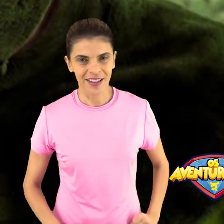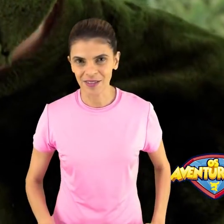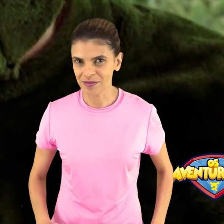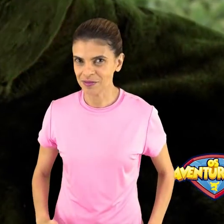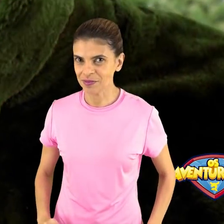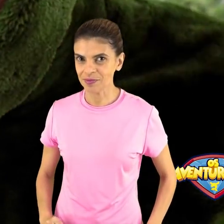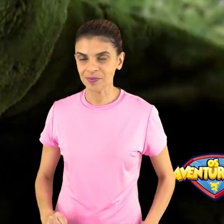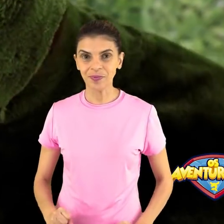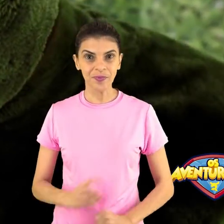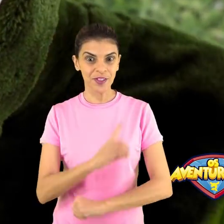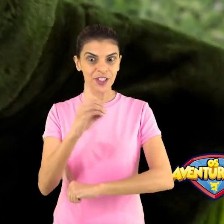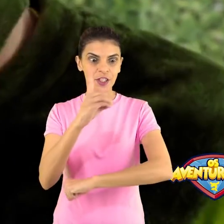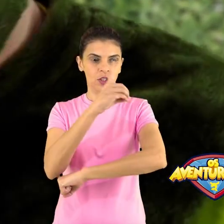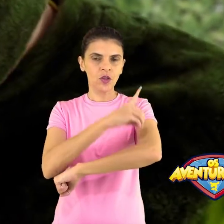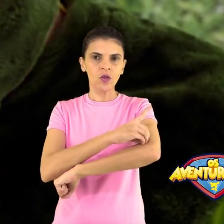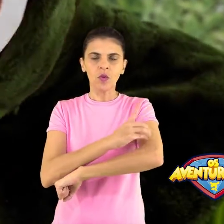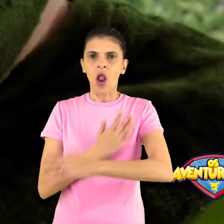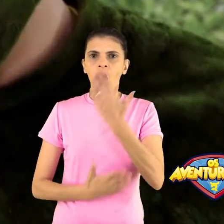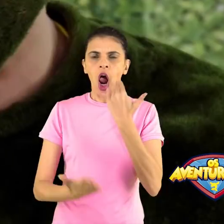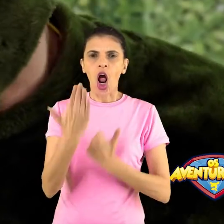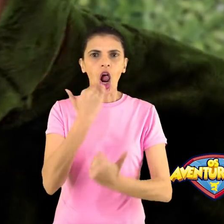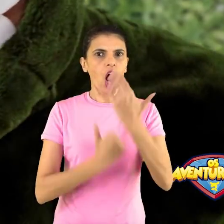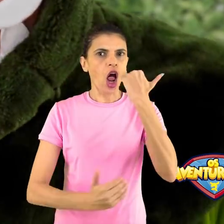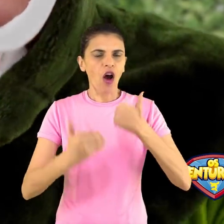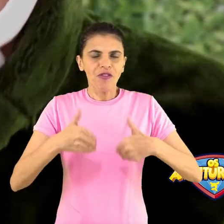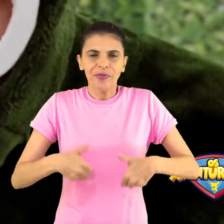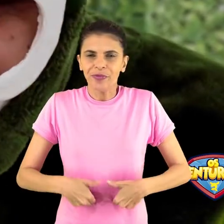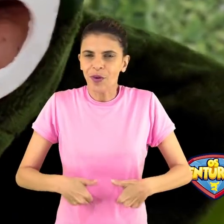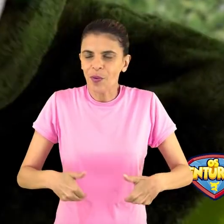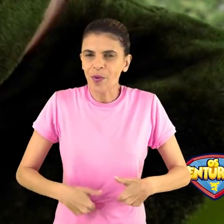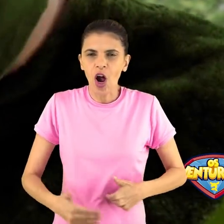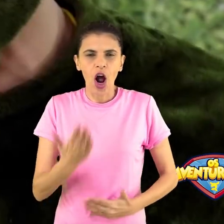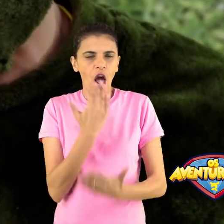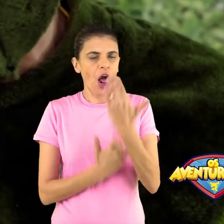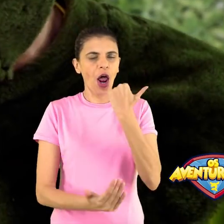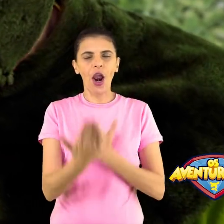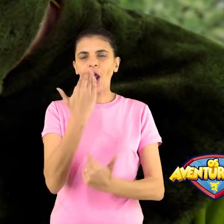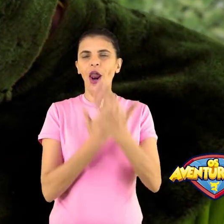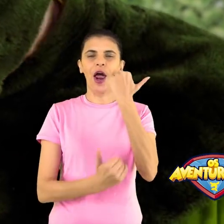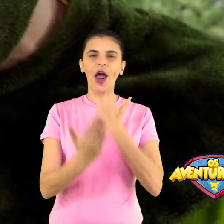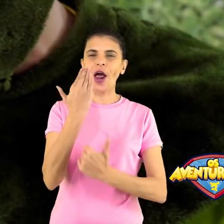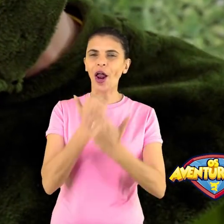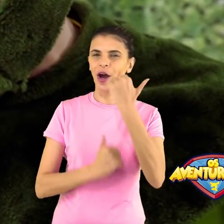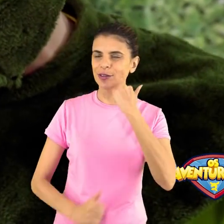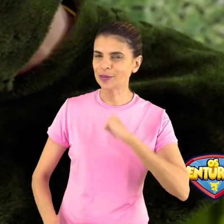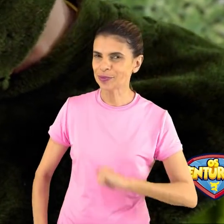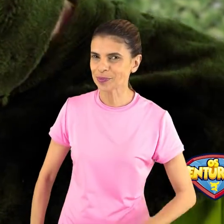Meus dinossauros estavam famintos. Comam, comam, comam!